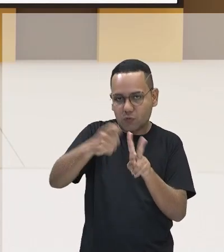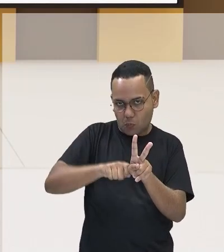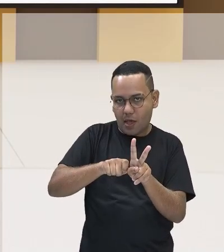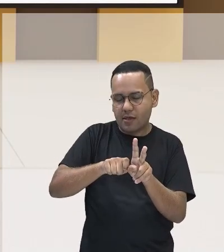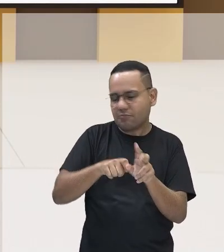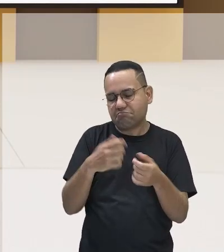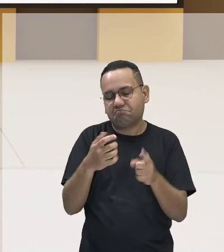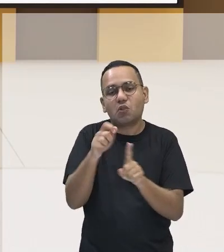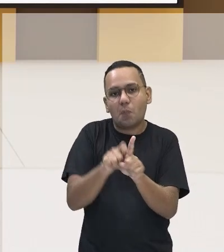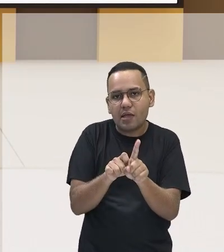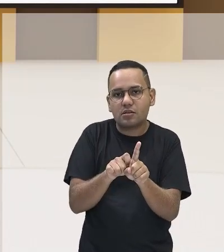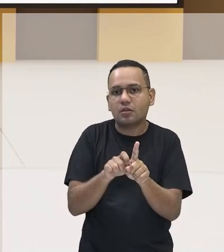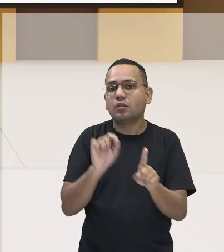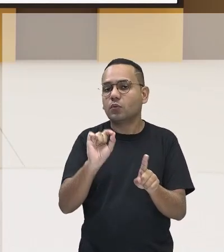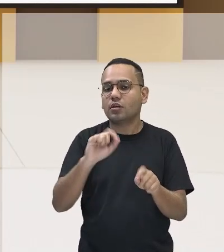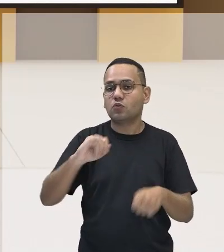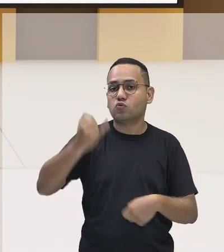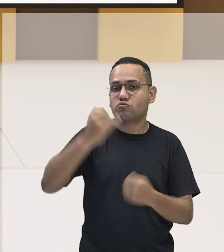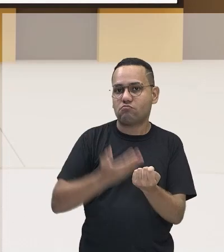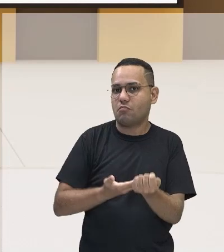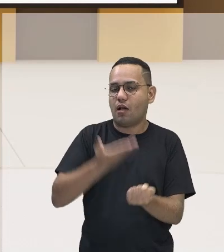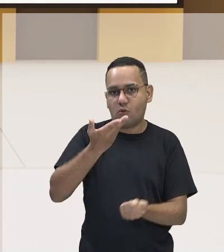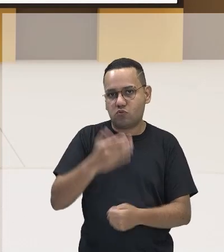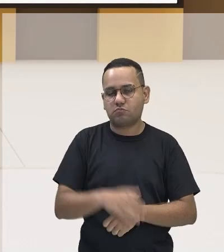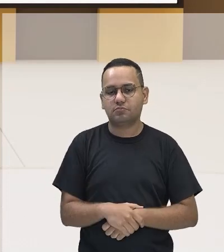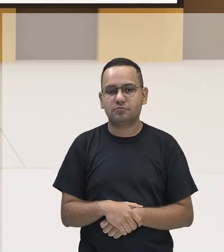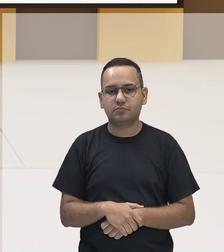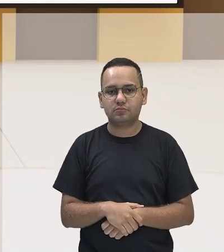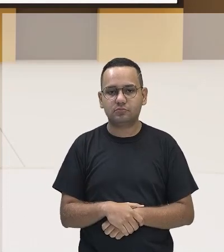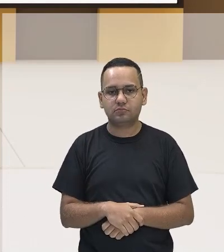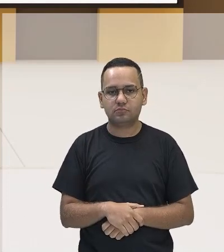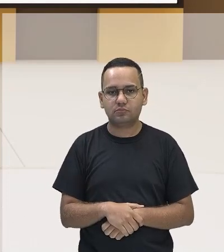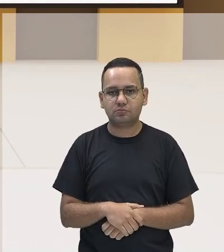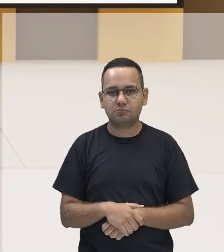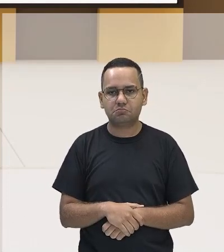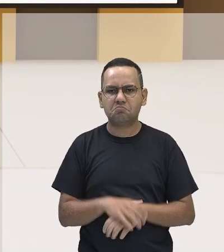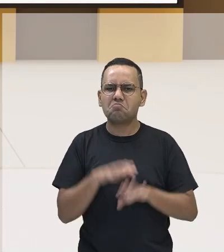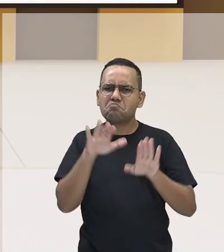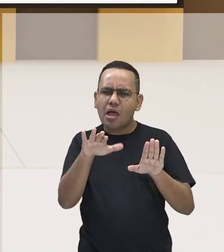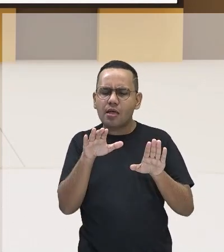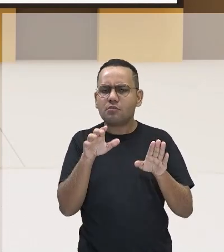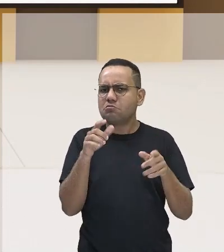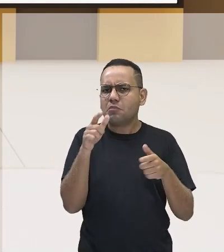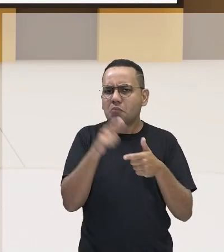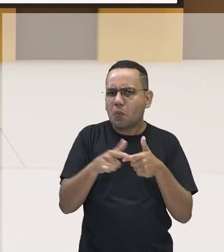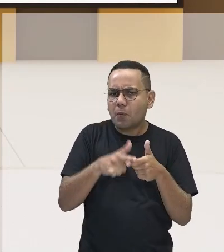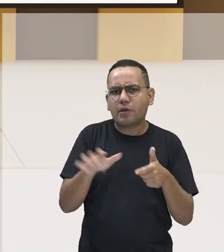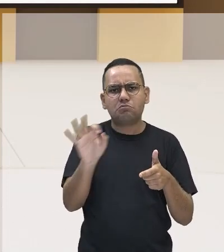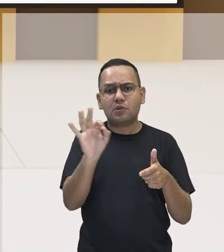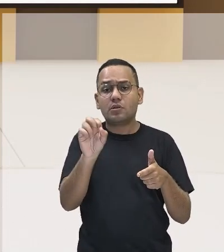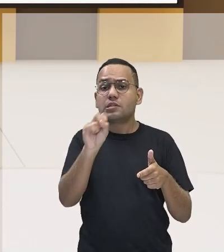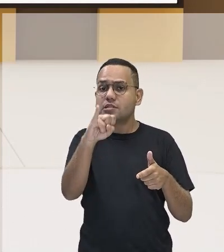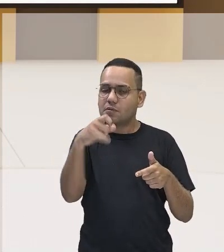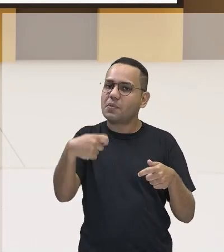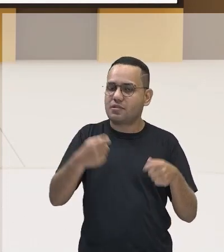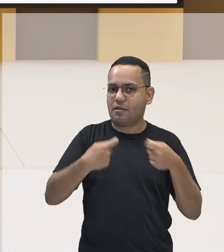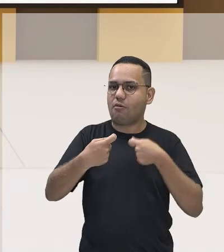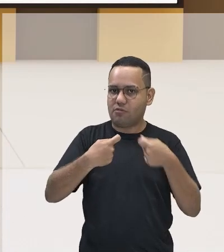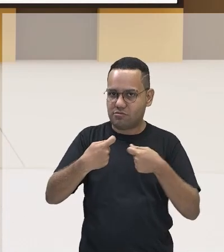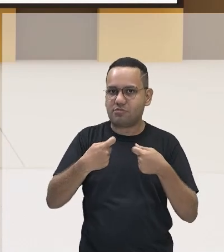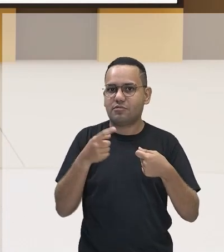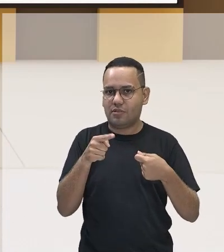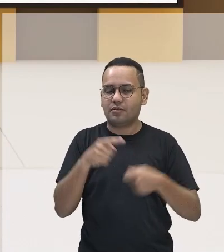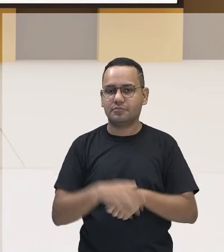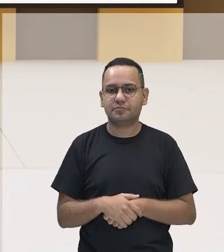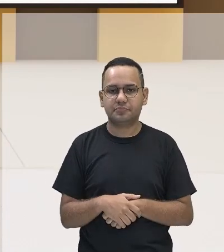vão vir um valor muito alto, não é isso? Isso aí, né? O cartão de crédito realmente ele não é um vilão, se você conseguir ter um controle sobre ele. Às vezes você precisa fazer